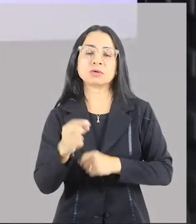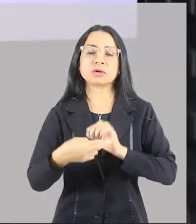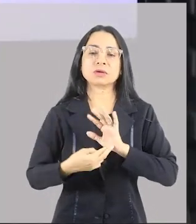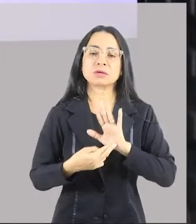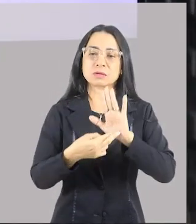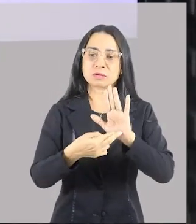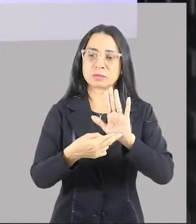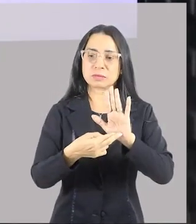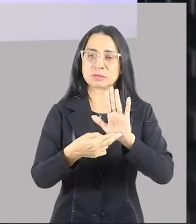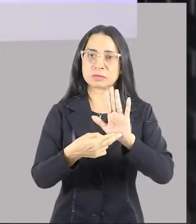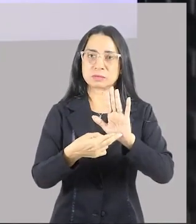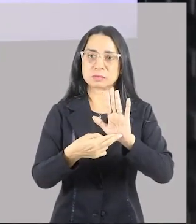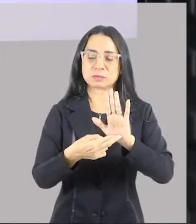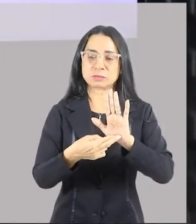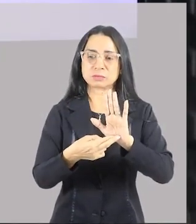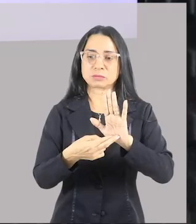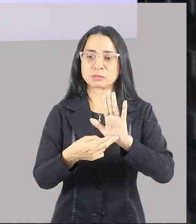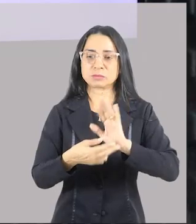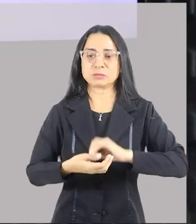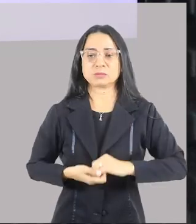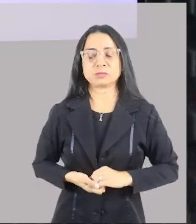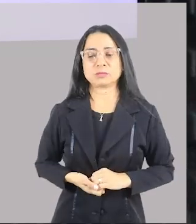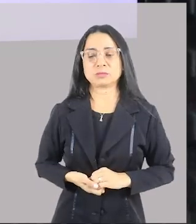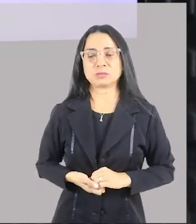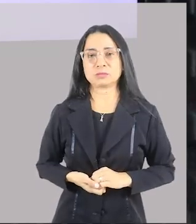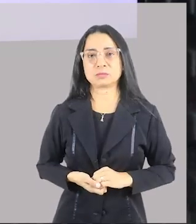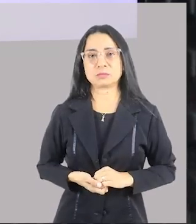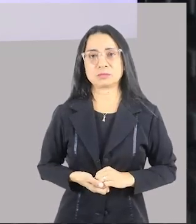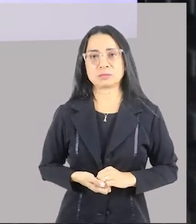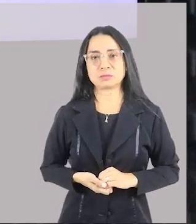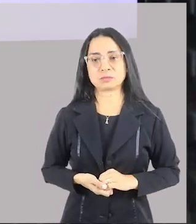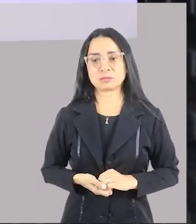faça às vezes, né, ou seus delegatários.